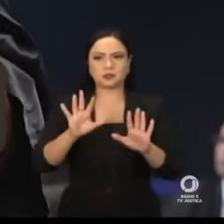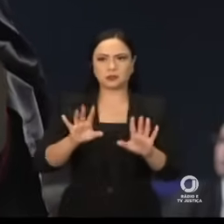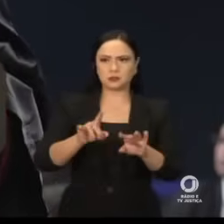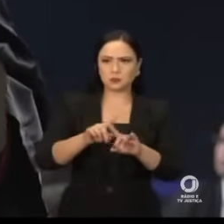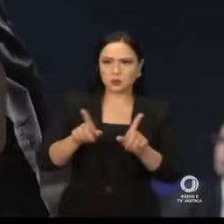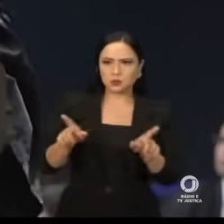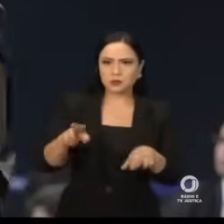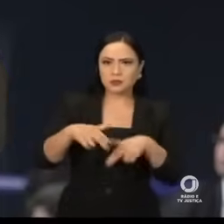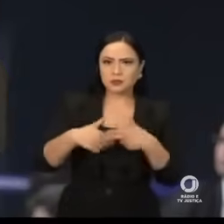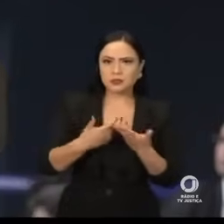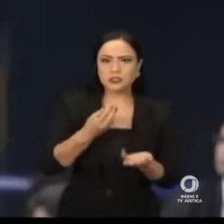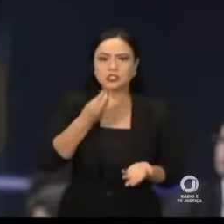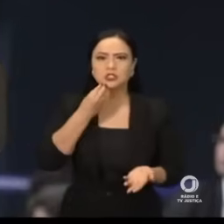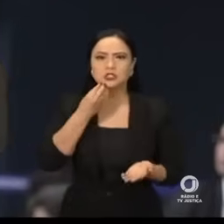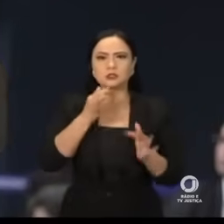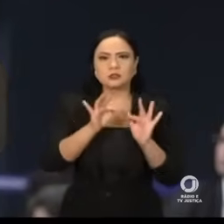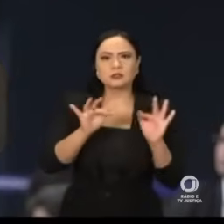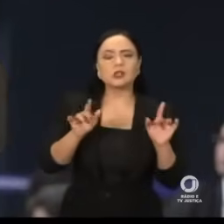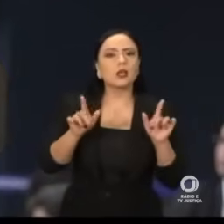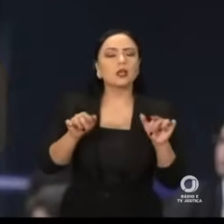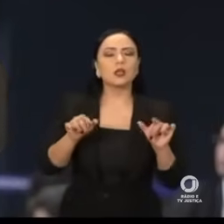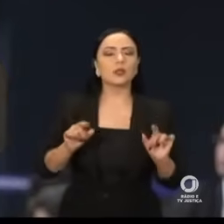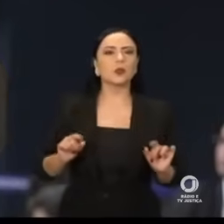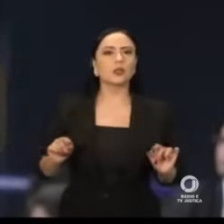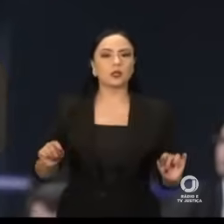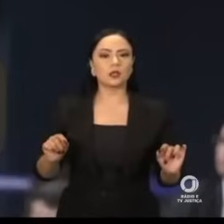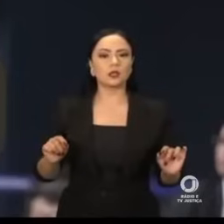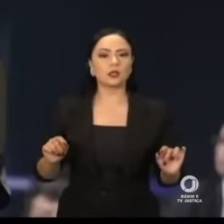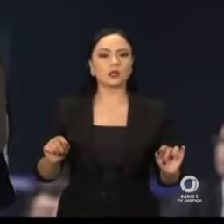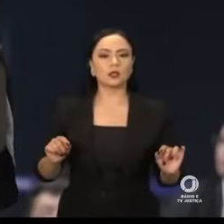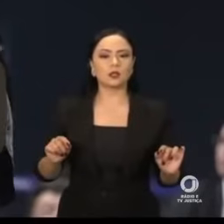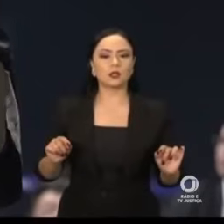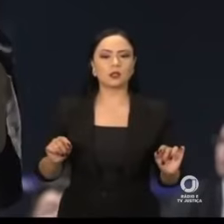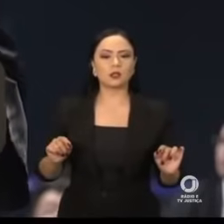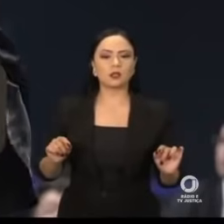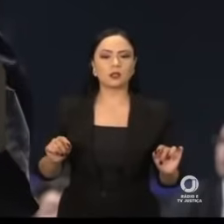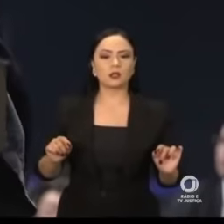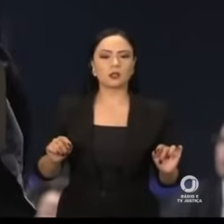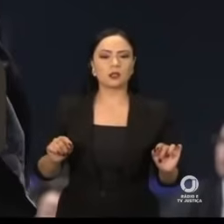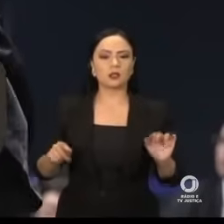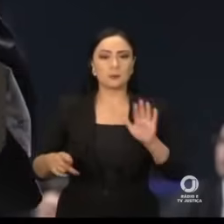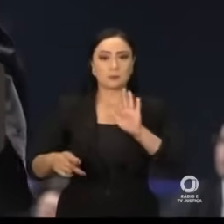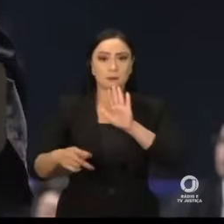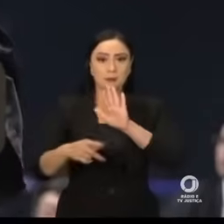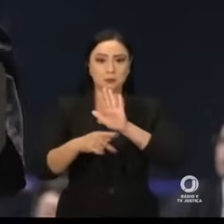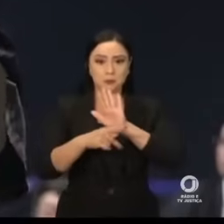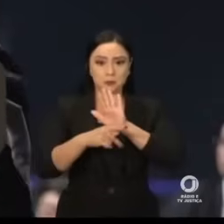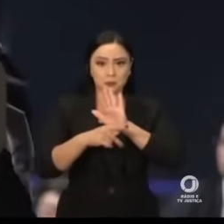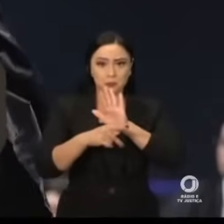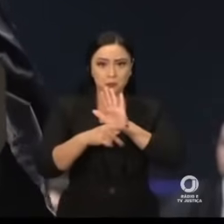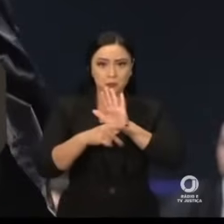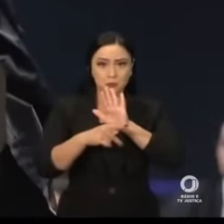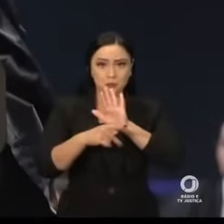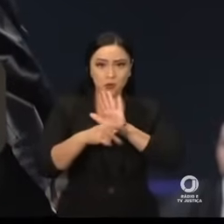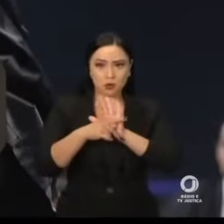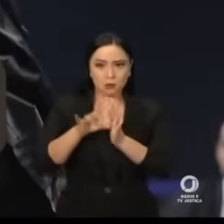mera tentativa é que configura a própria consumação do delito.